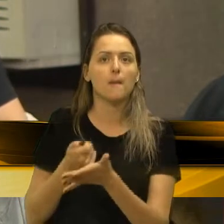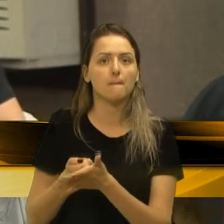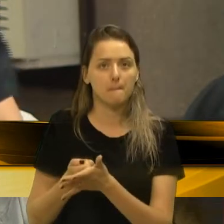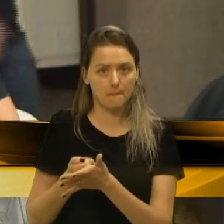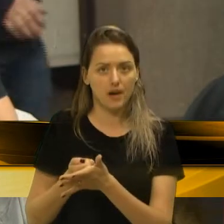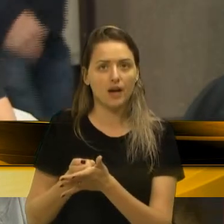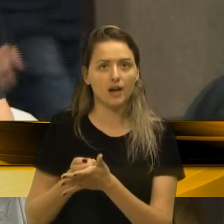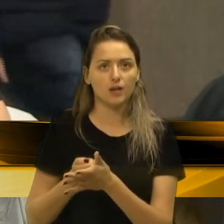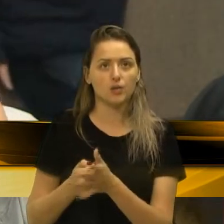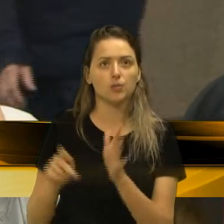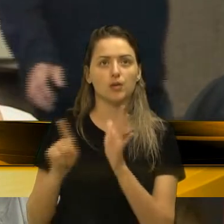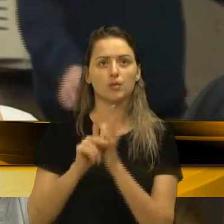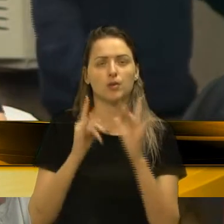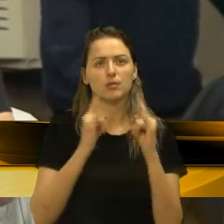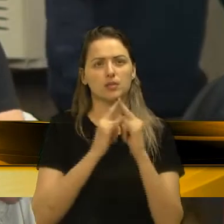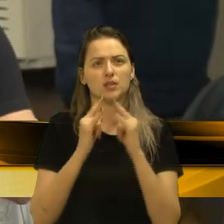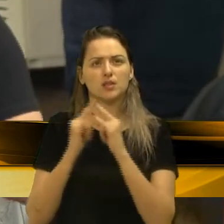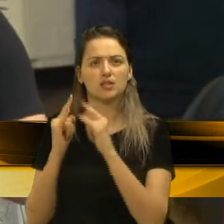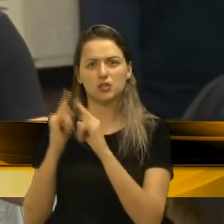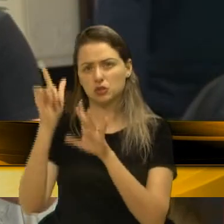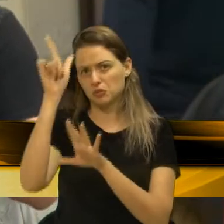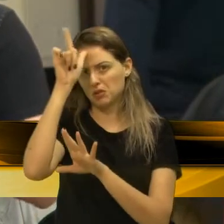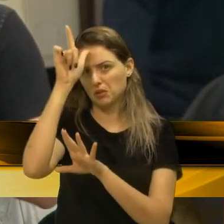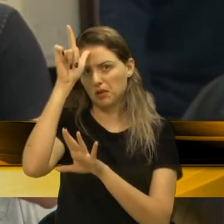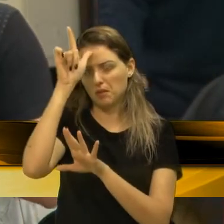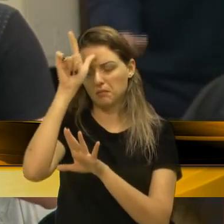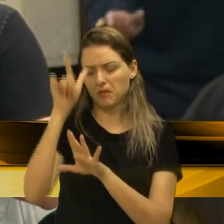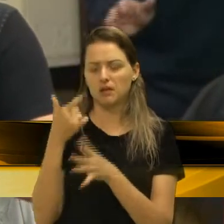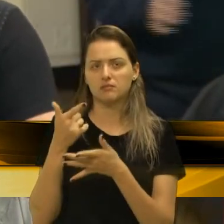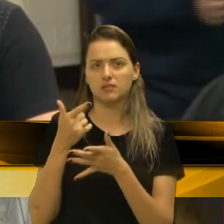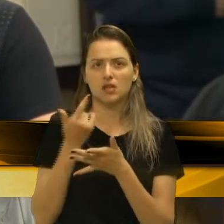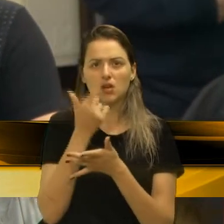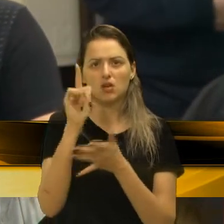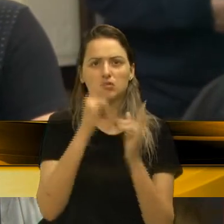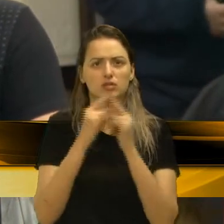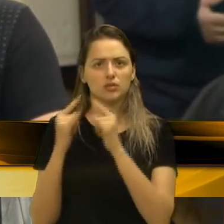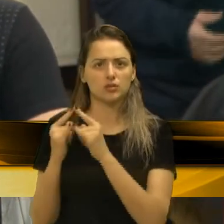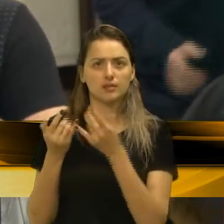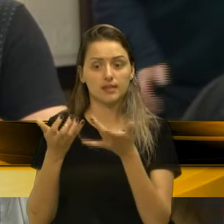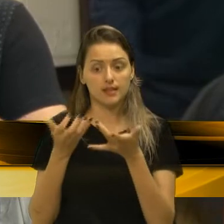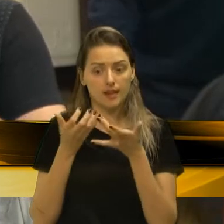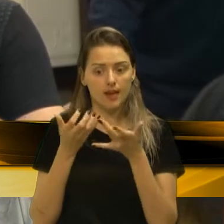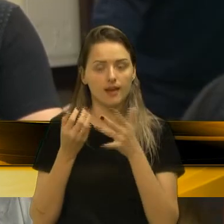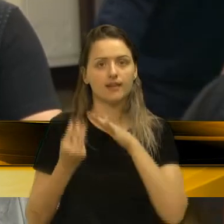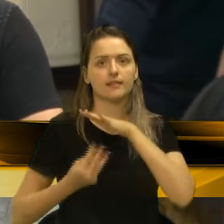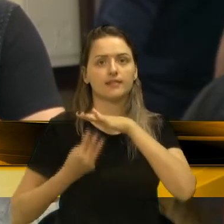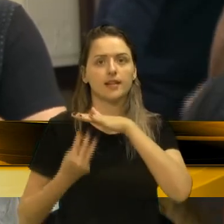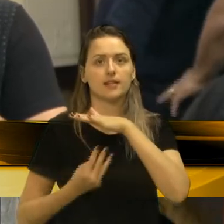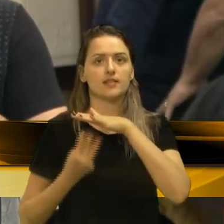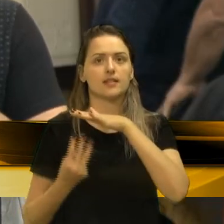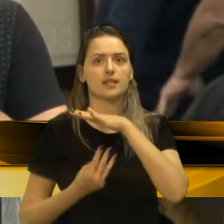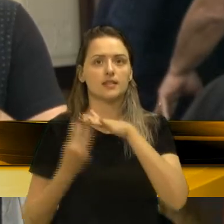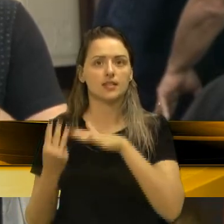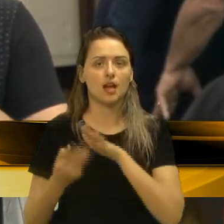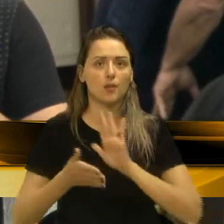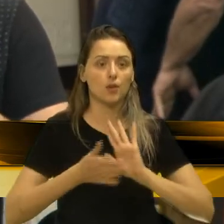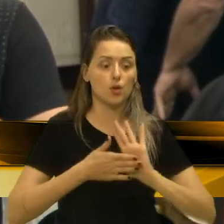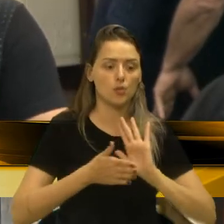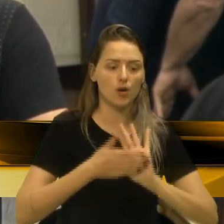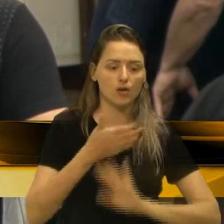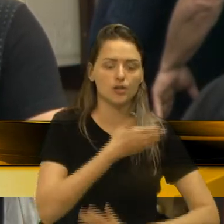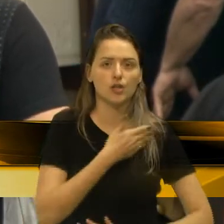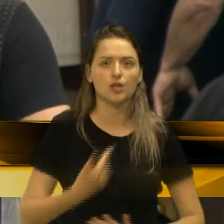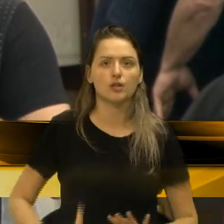financiado por instituição alemã, outras instituições que estão querendo terceirizar o ensino, proposta de governo